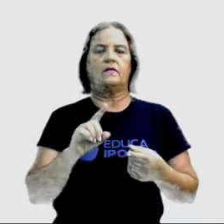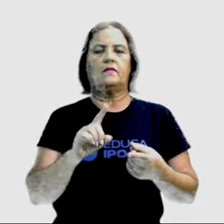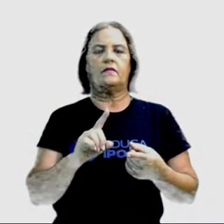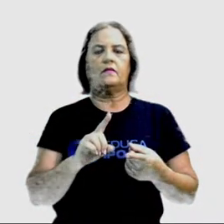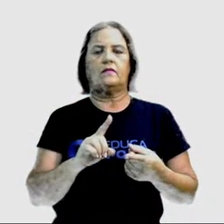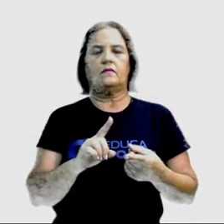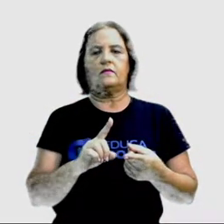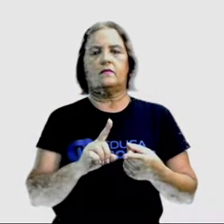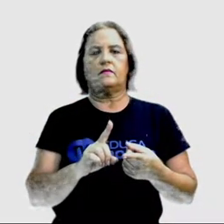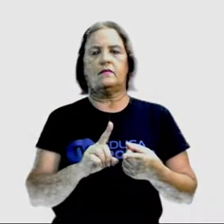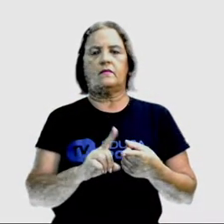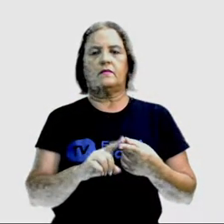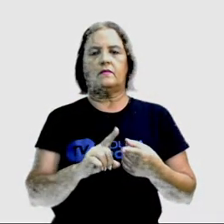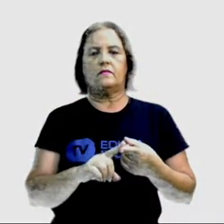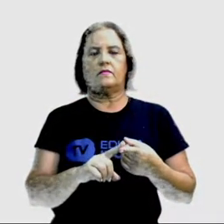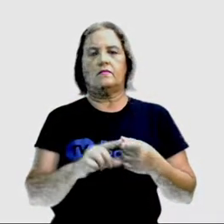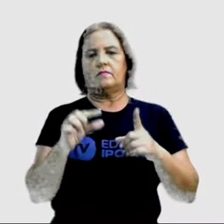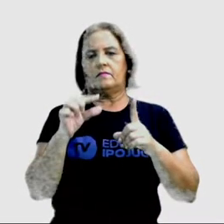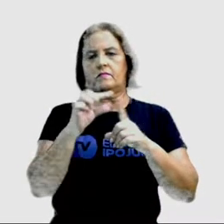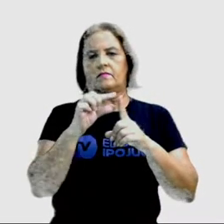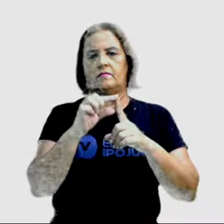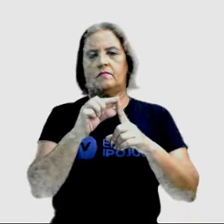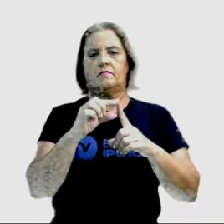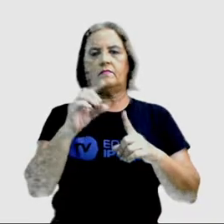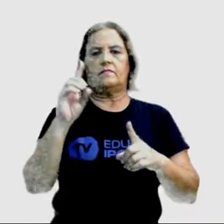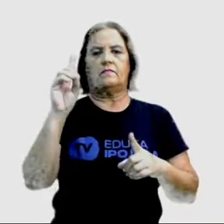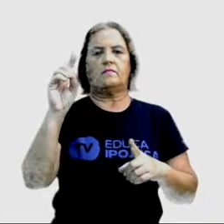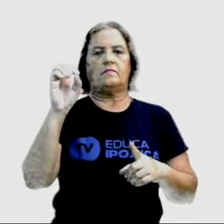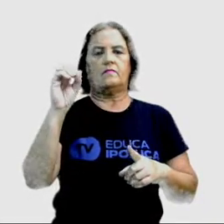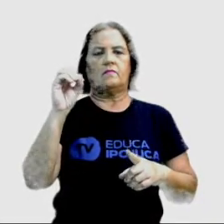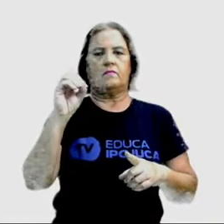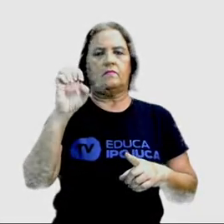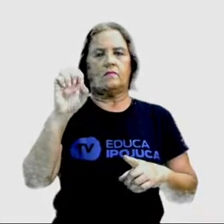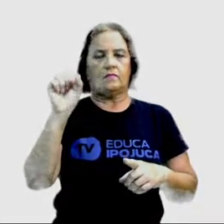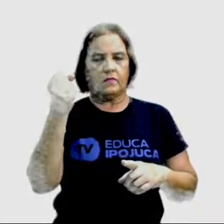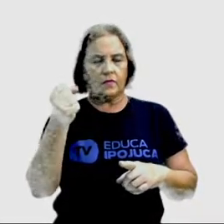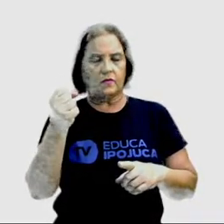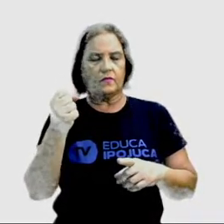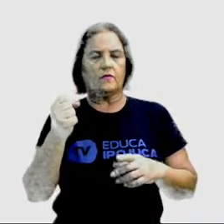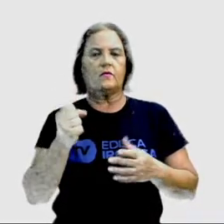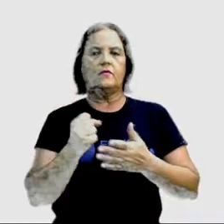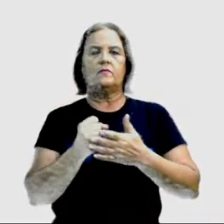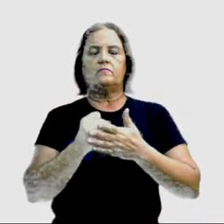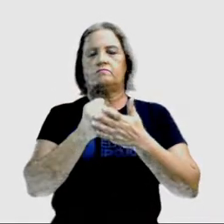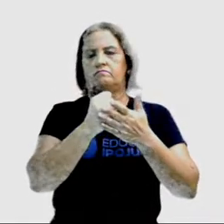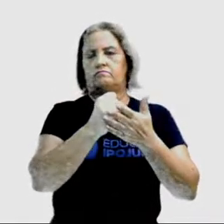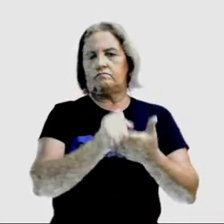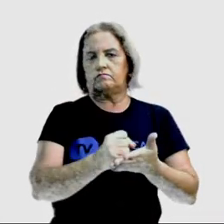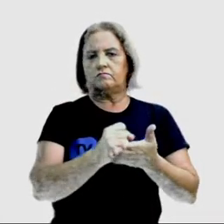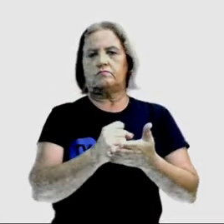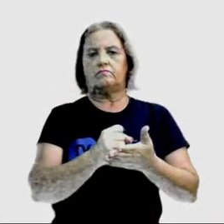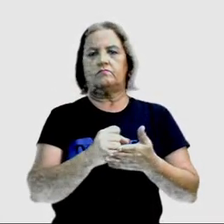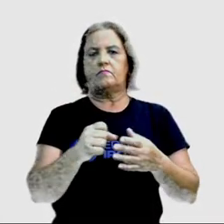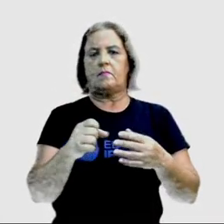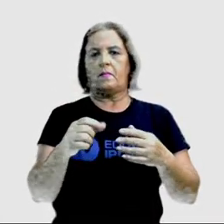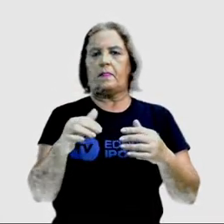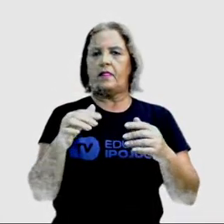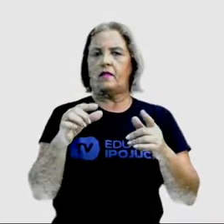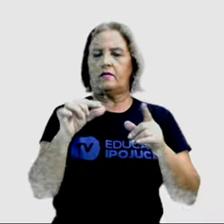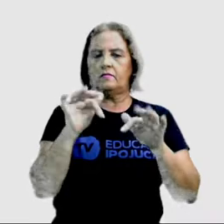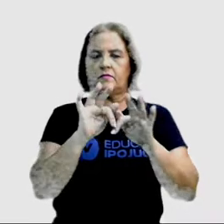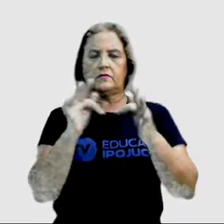mesmo elas não sendo mais um verbo e sim um auxiliar para frases em interrogativo Então